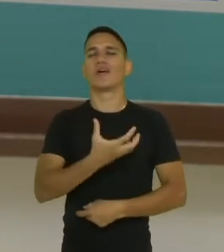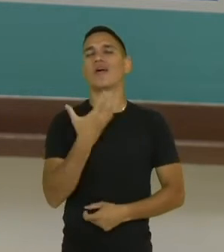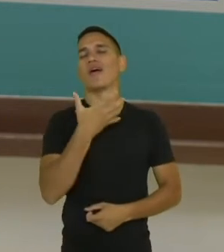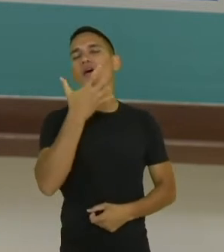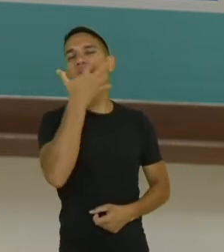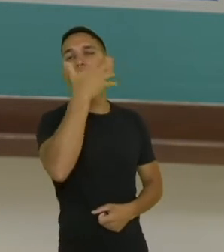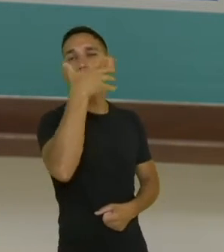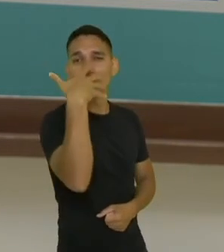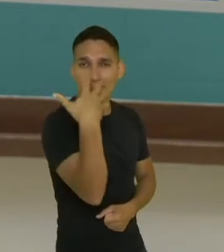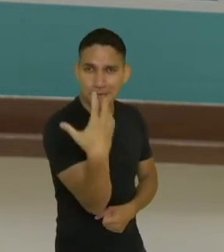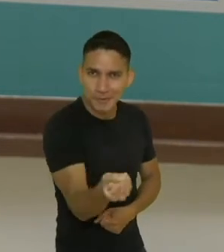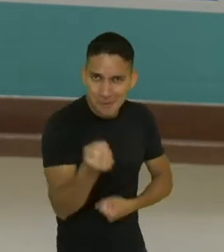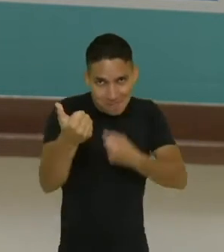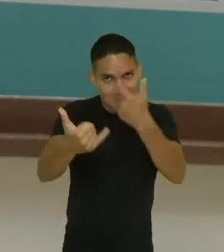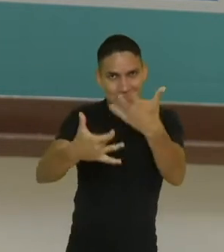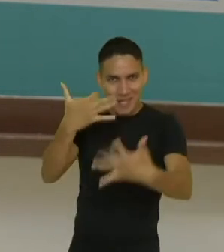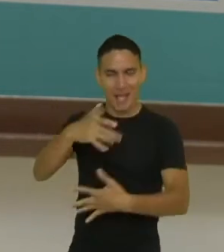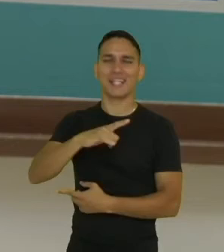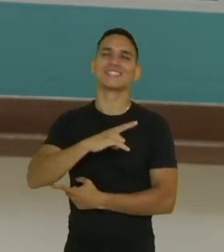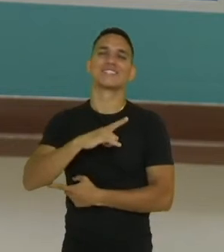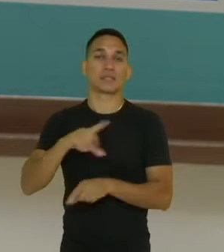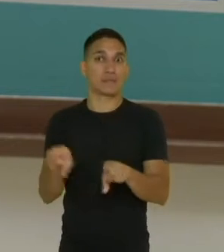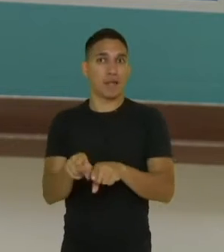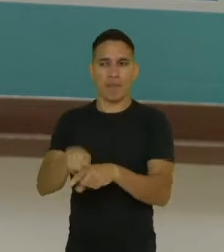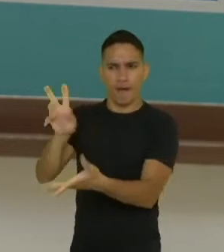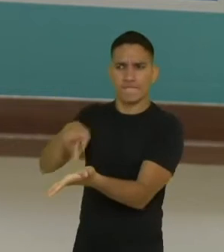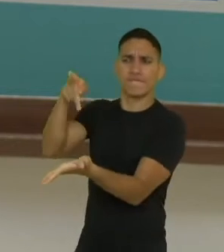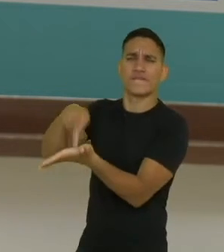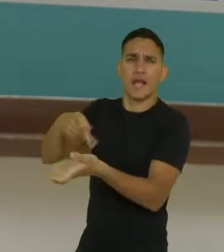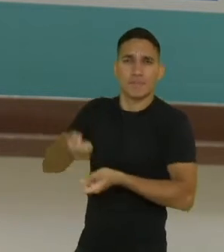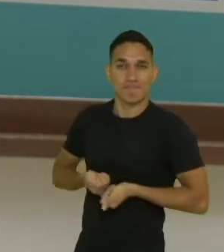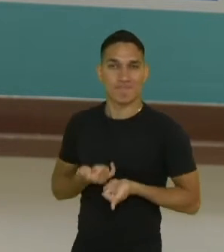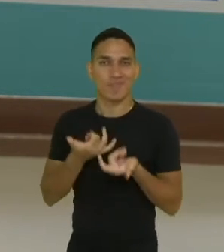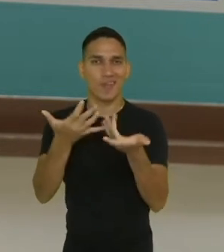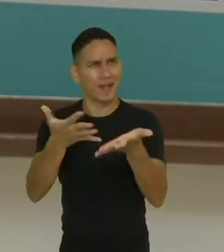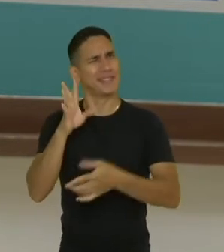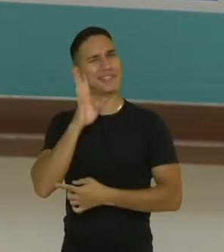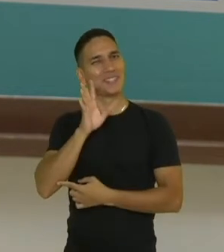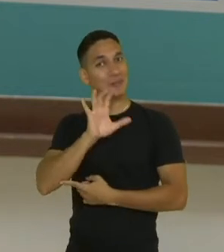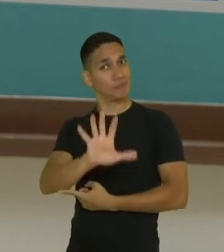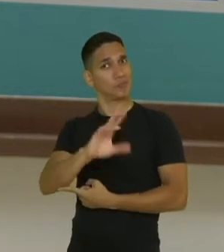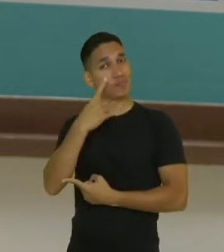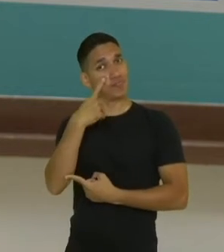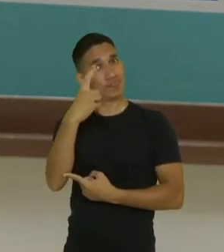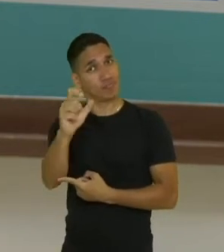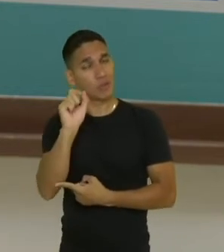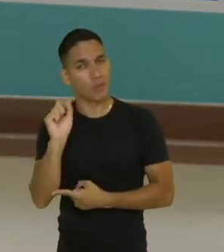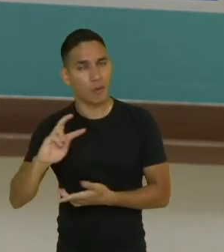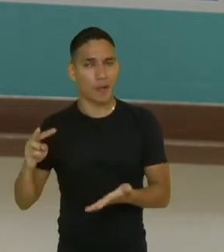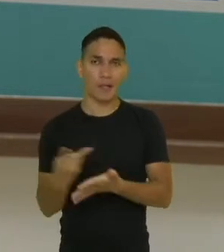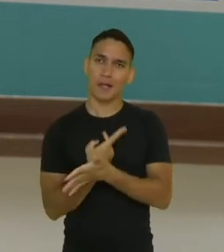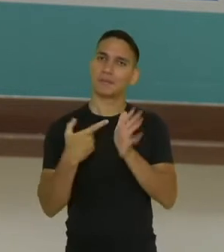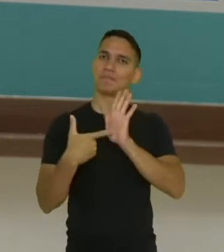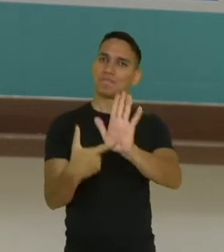se contou, muita verdade se falou. Olha que legal, gente, que interessante.